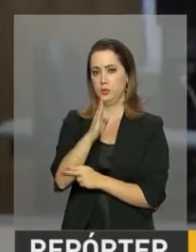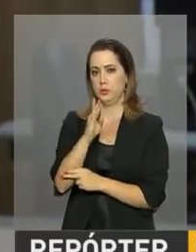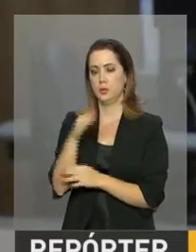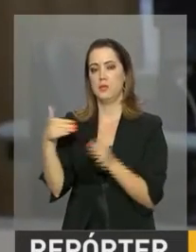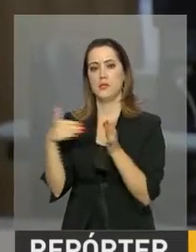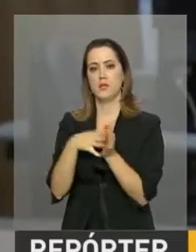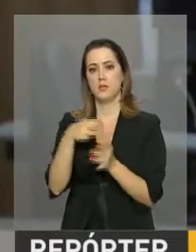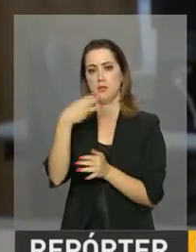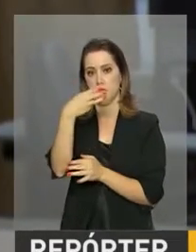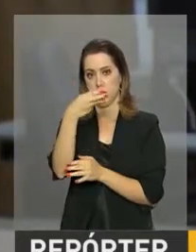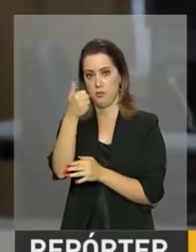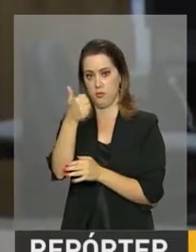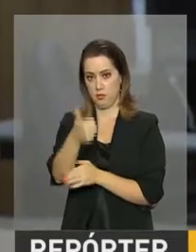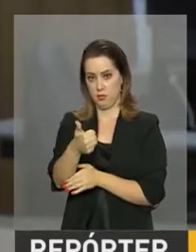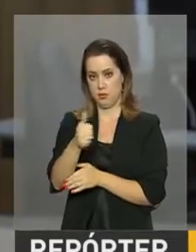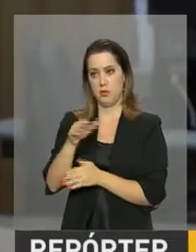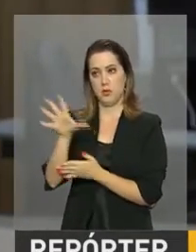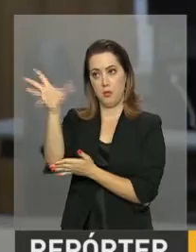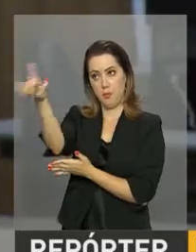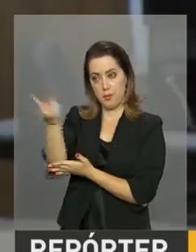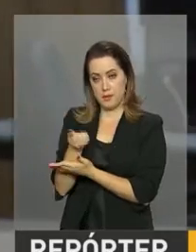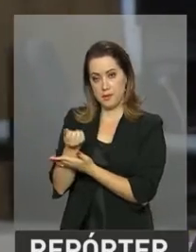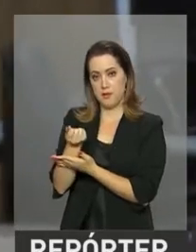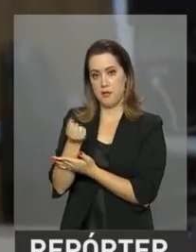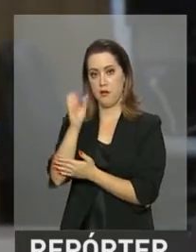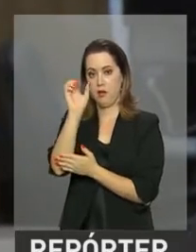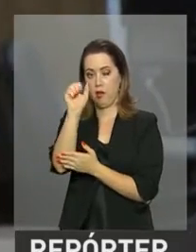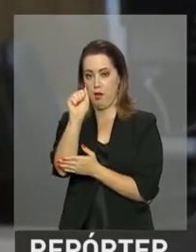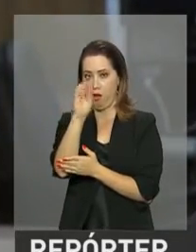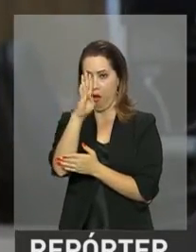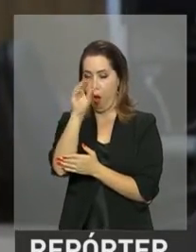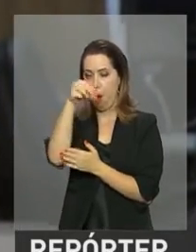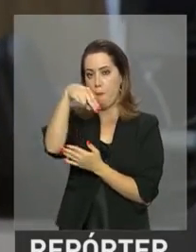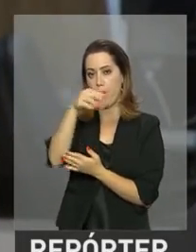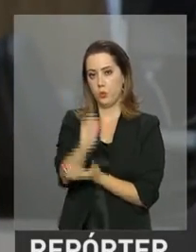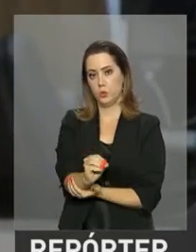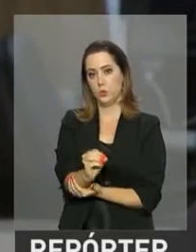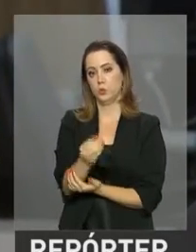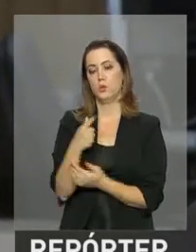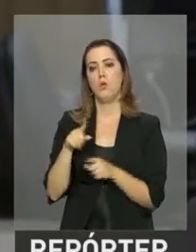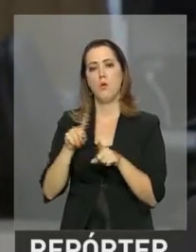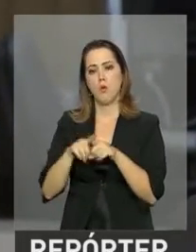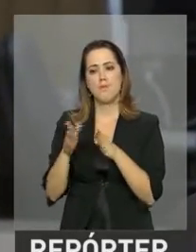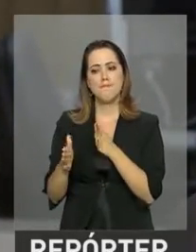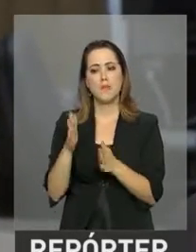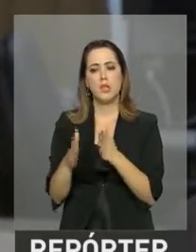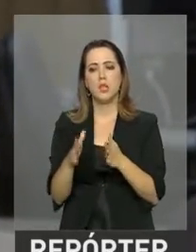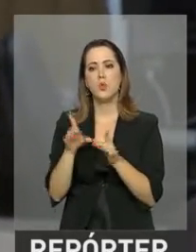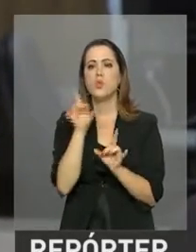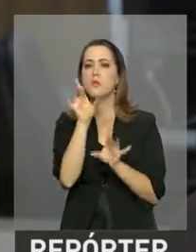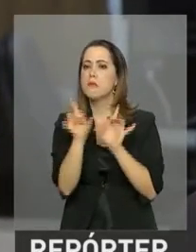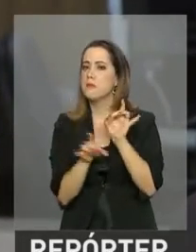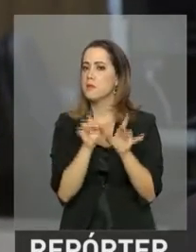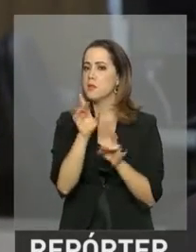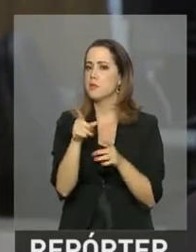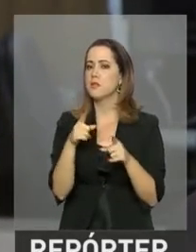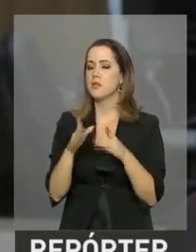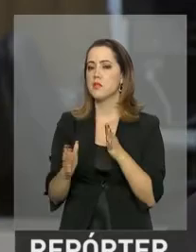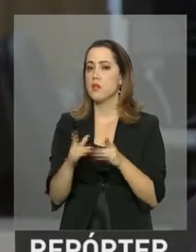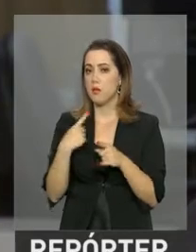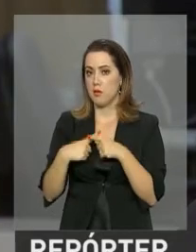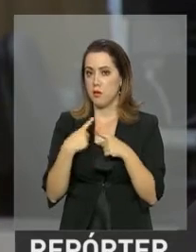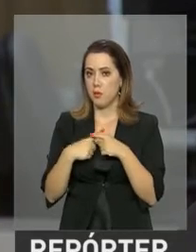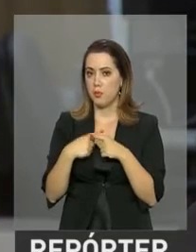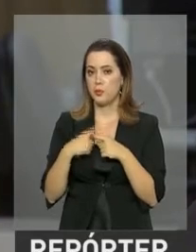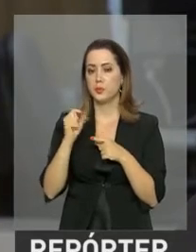o dia 31 para retirarem o seu abono. Essa é uma prorrogação específica para uma